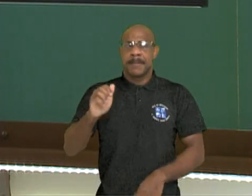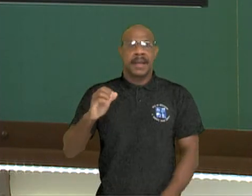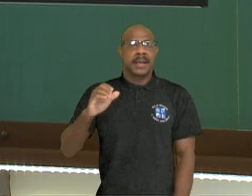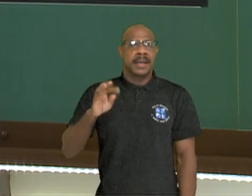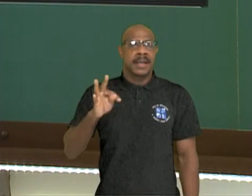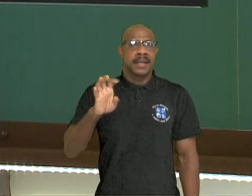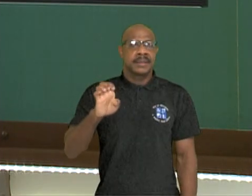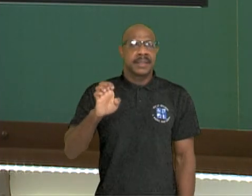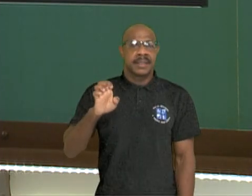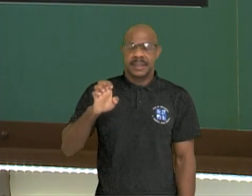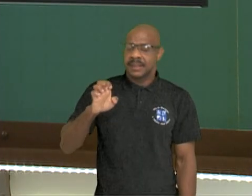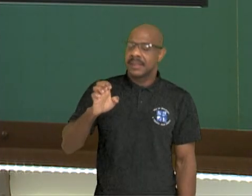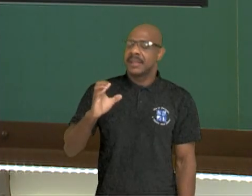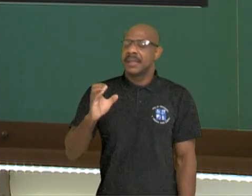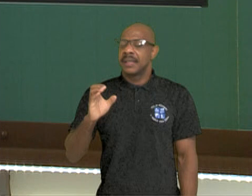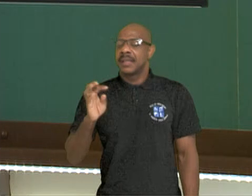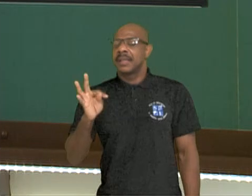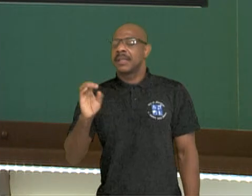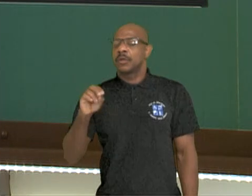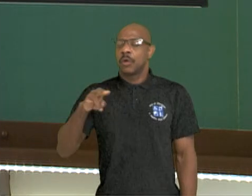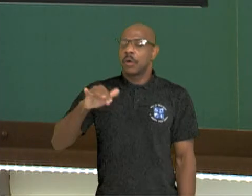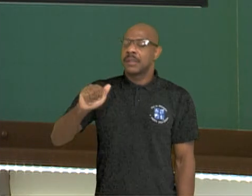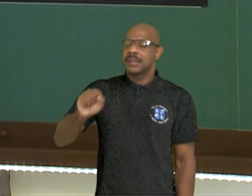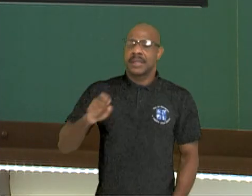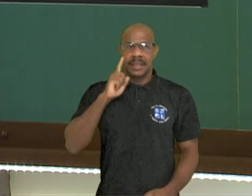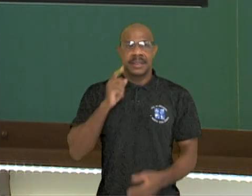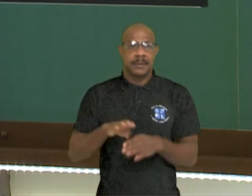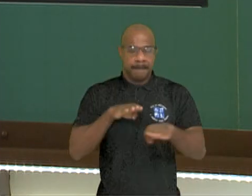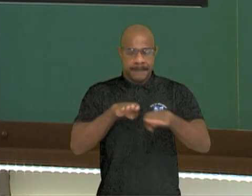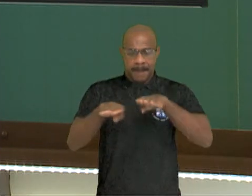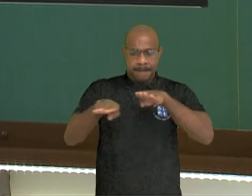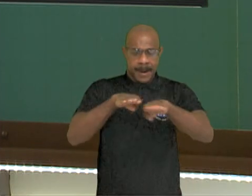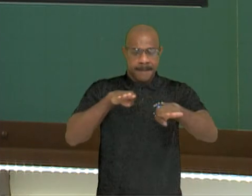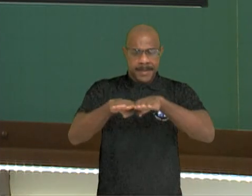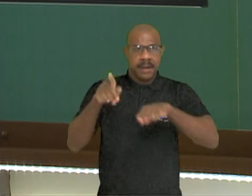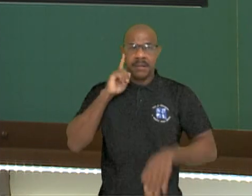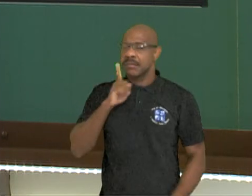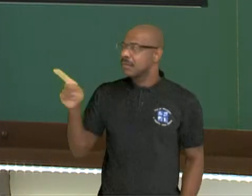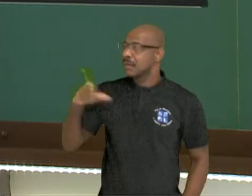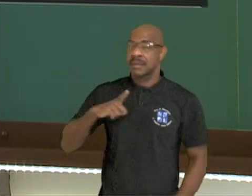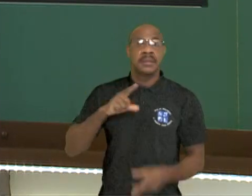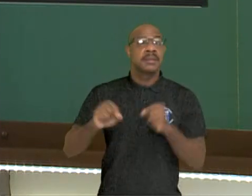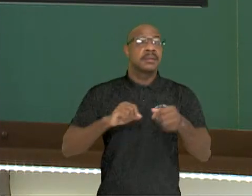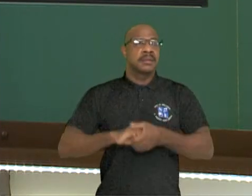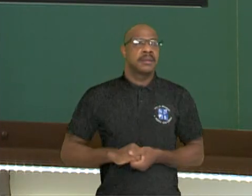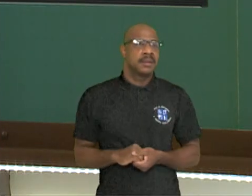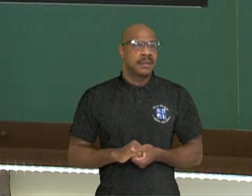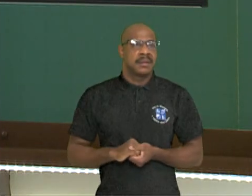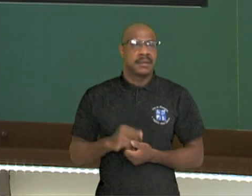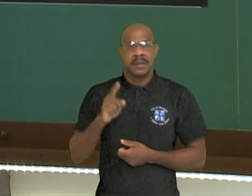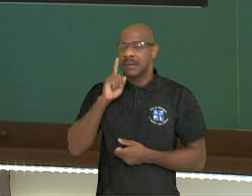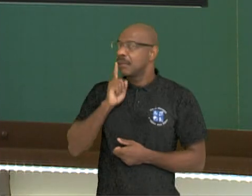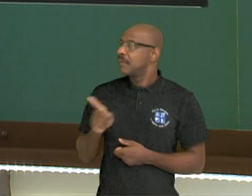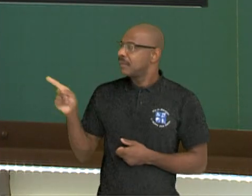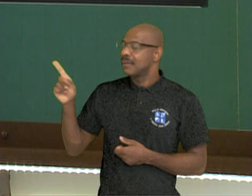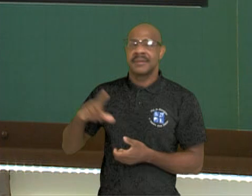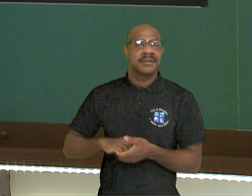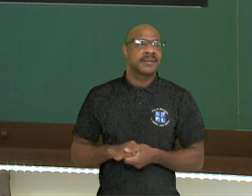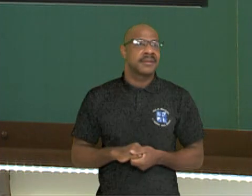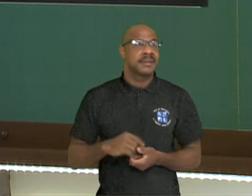aqui, dentro daquela ideia de dinâmica interna do planeta, nós temos os chamados